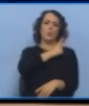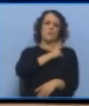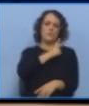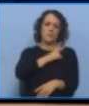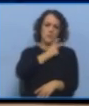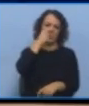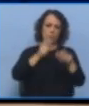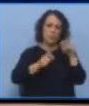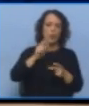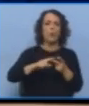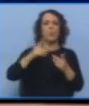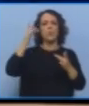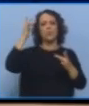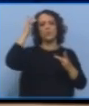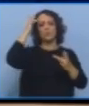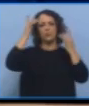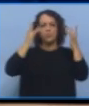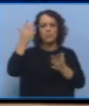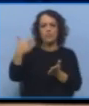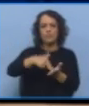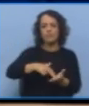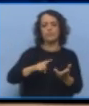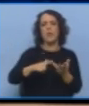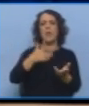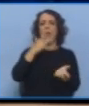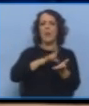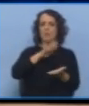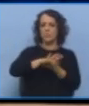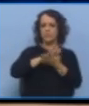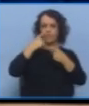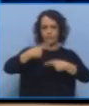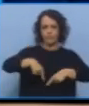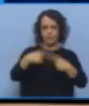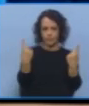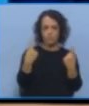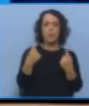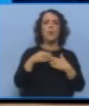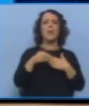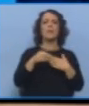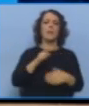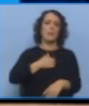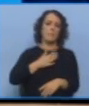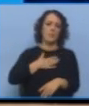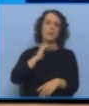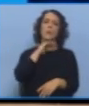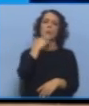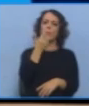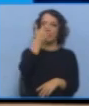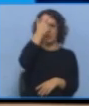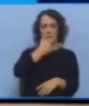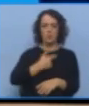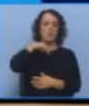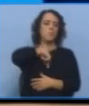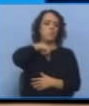universitários, teólogos, vamos lançar livros, vamos lançar um livro sobre a vocação do líder empresarial, a vocação do líder católico